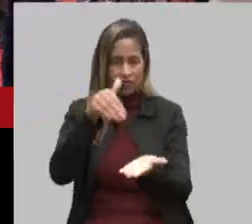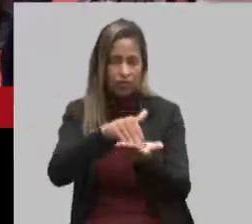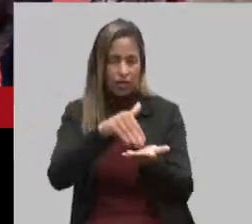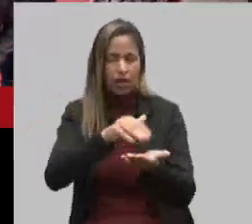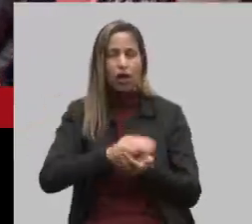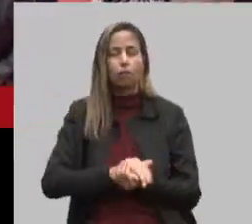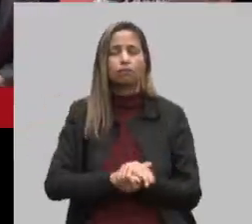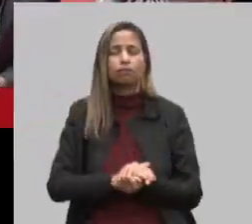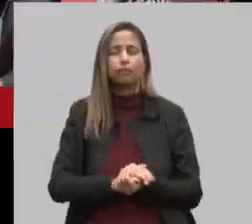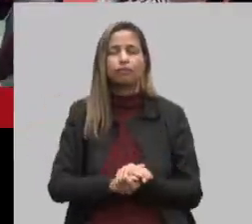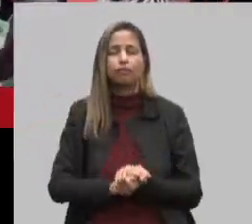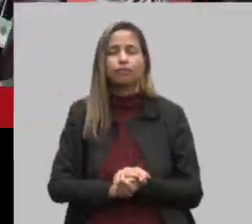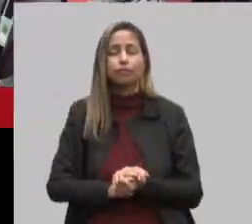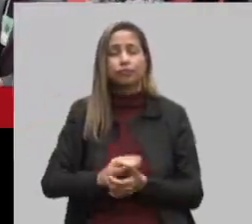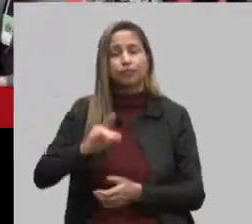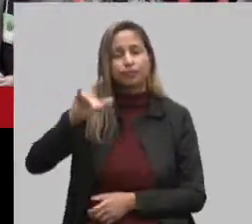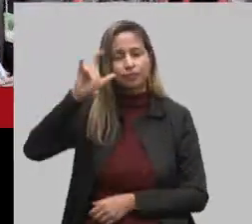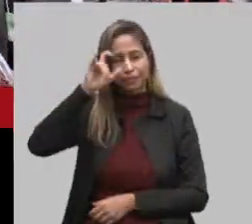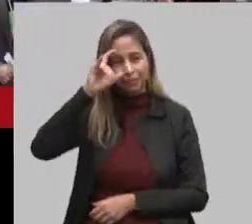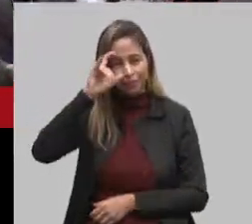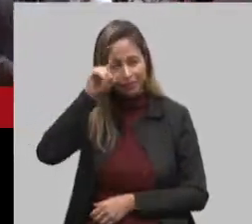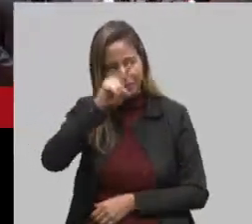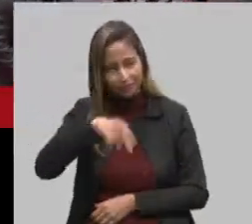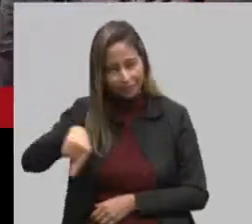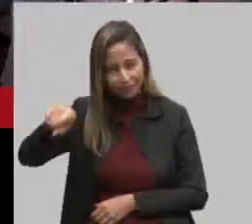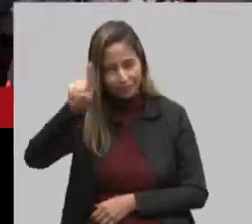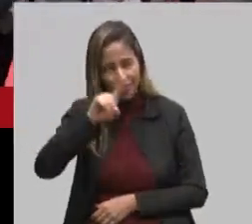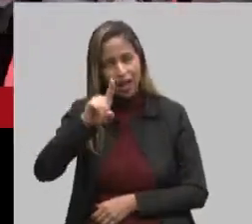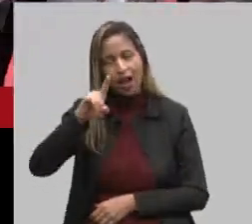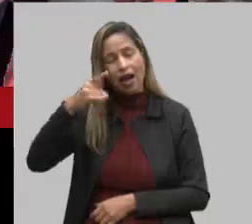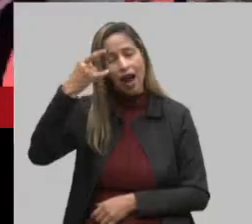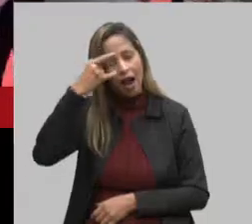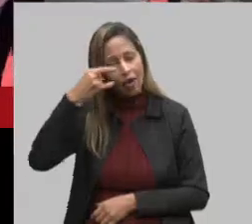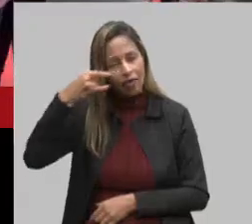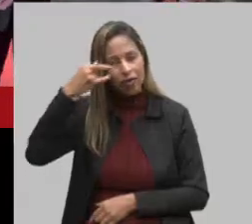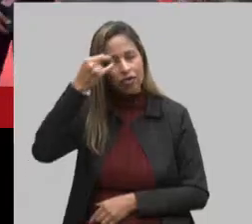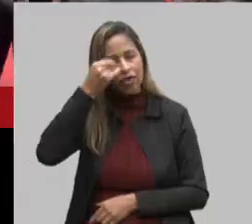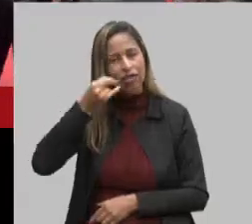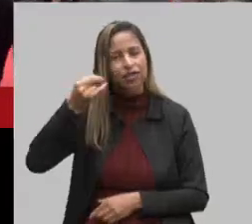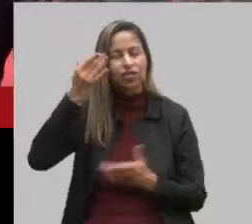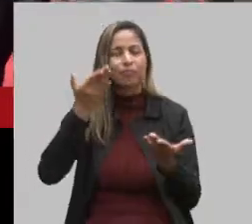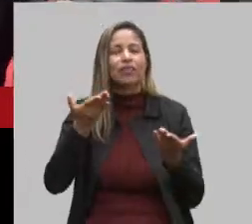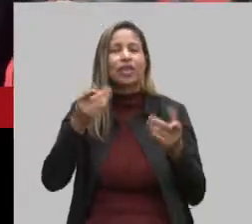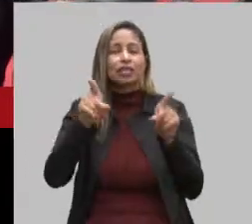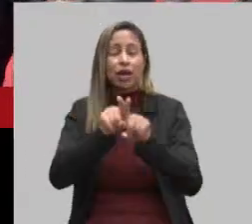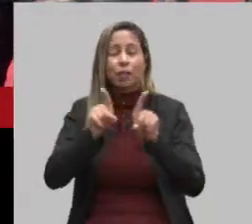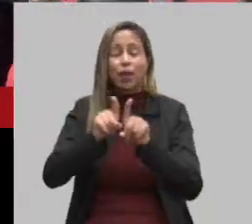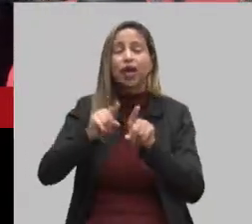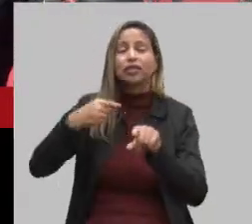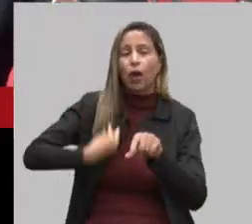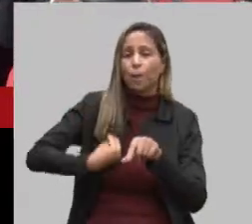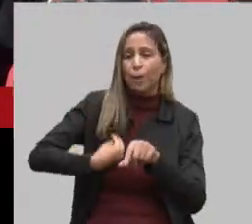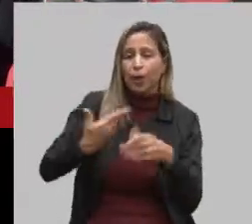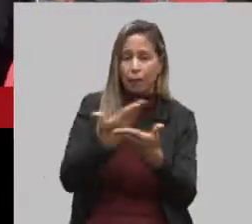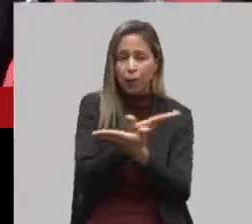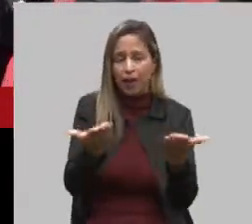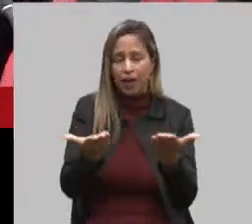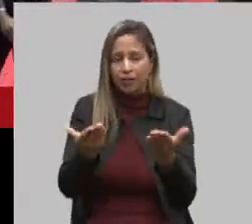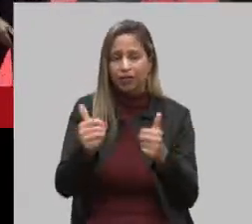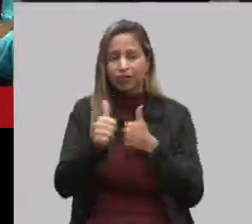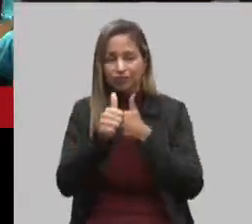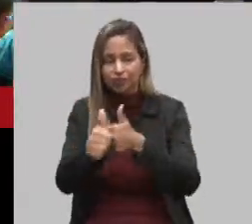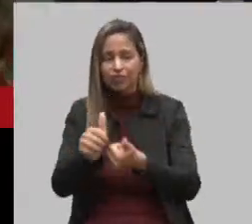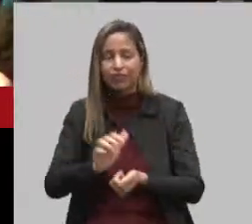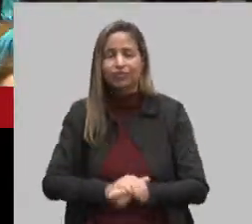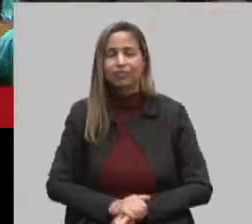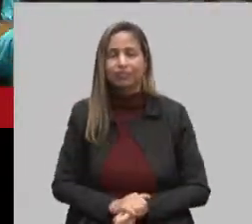transmitida ao vivo pela tv assembleia e os estudantes já estão aqui preparados vamos acompanhar para